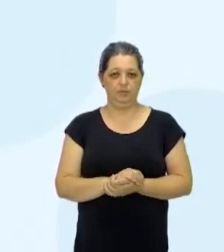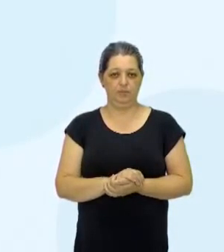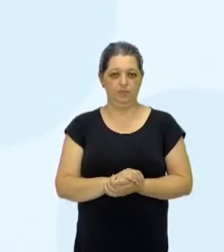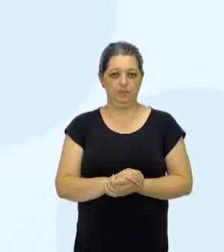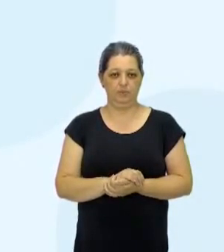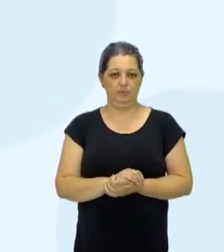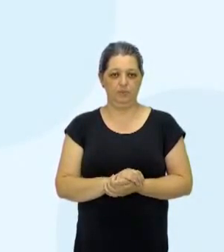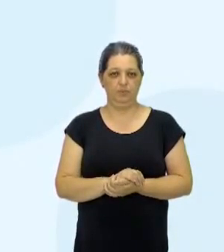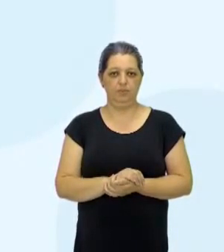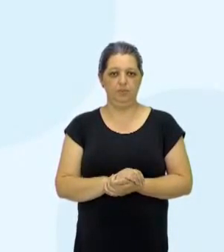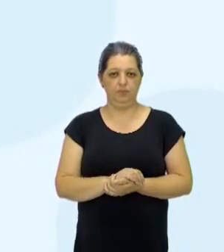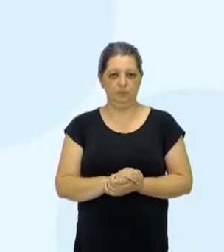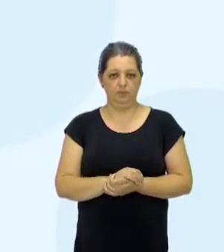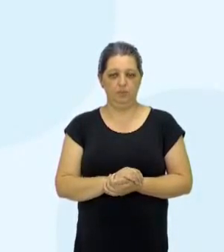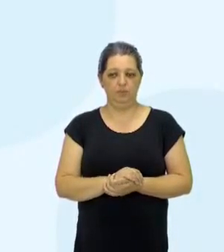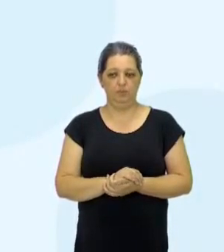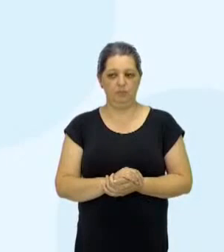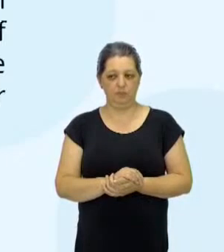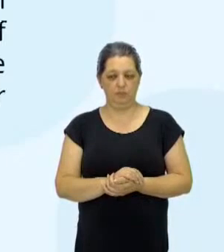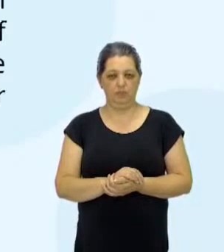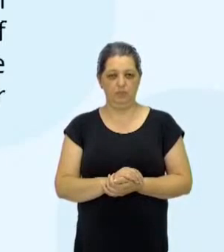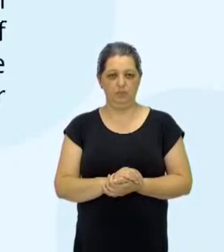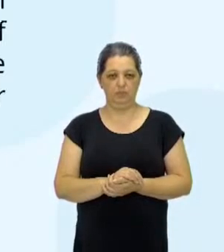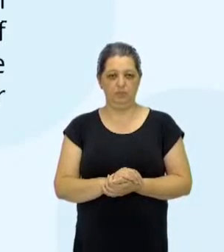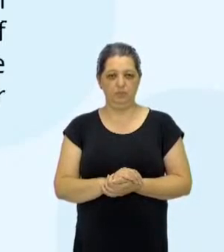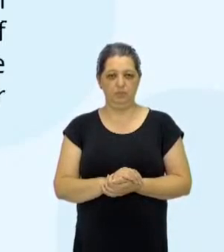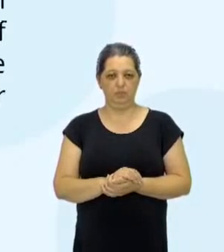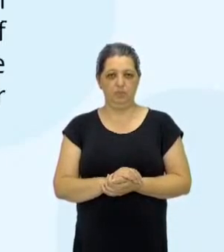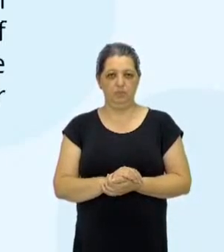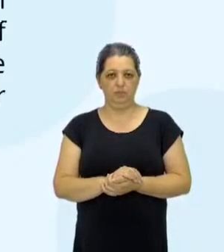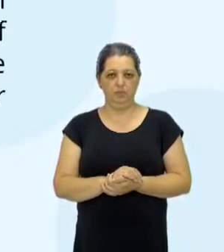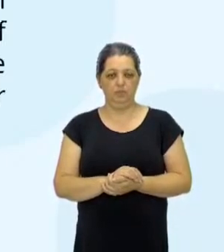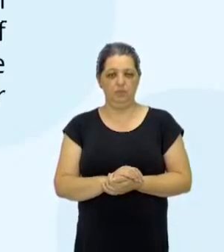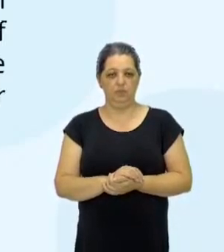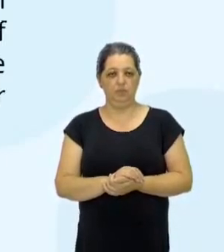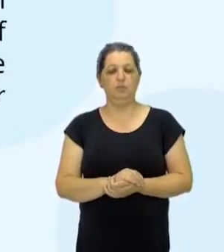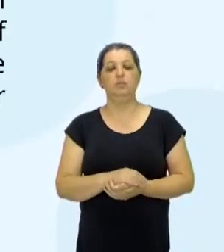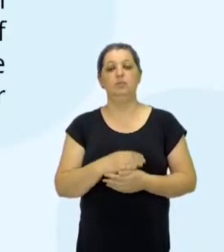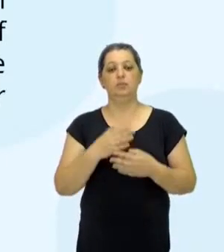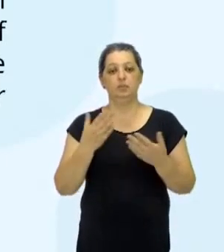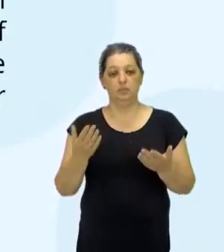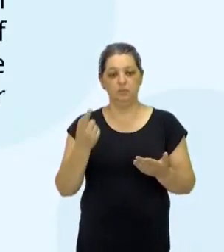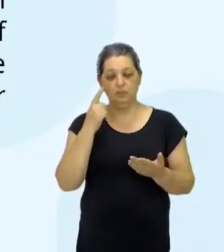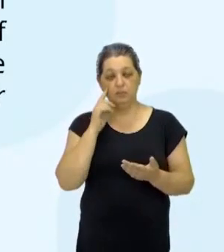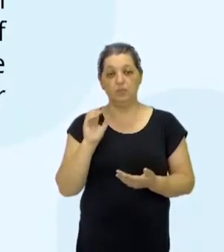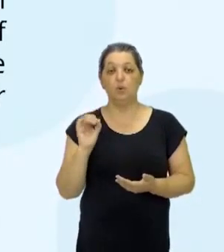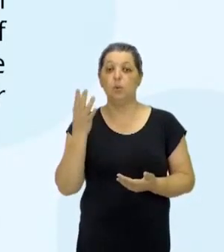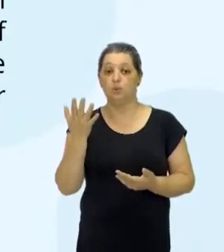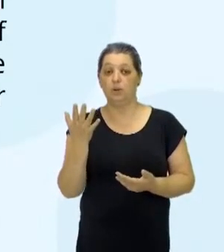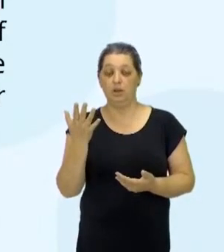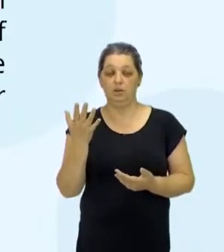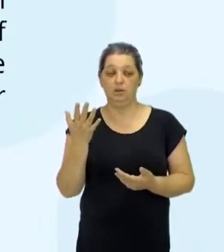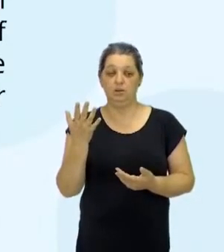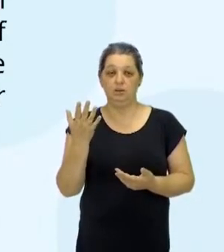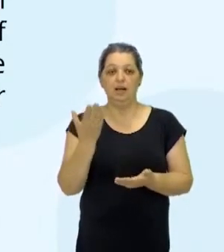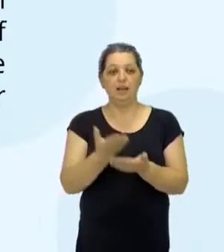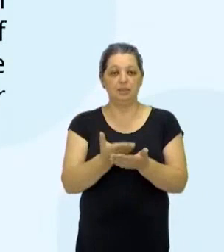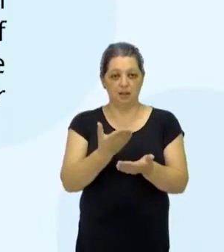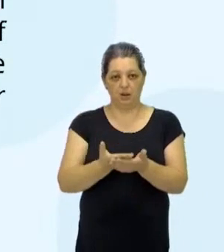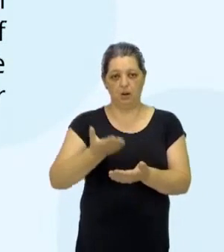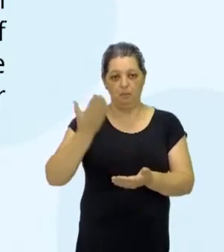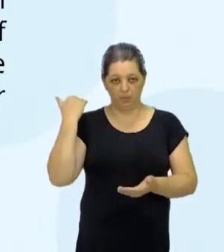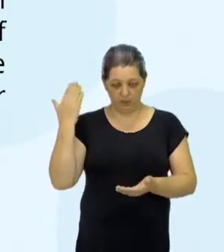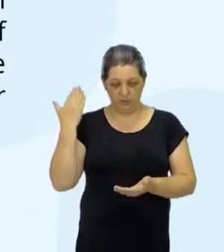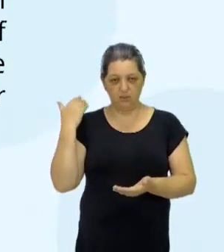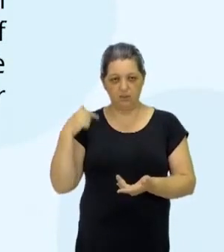Vamos voltar. Calma, estamos voltando. E está aqui. Então, o que acontece? Nas aulas